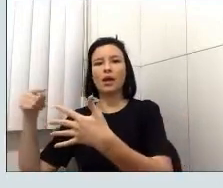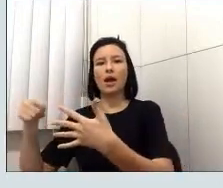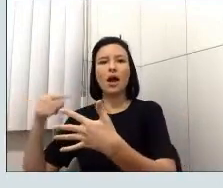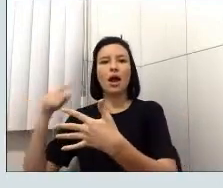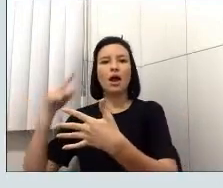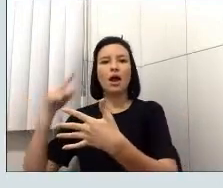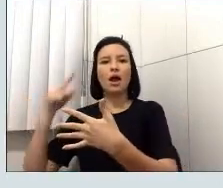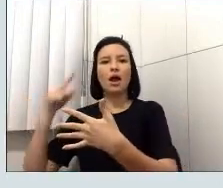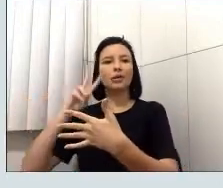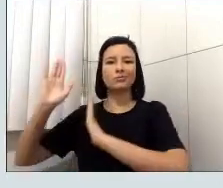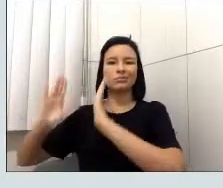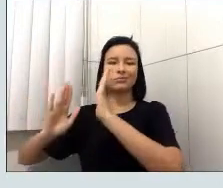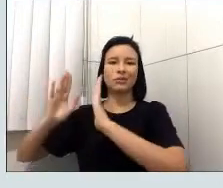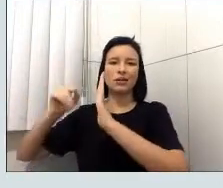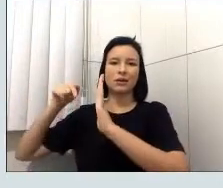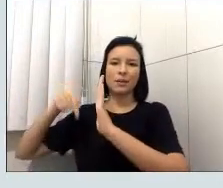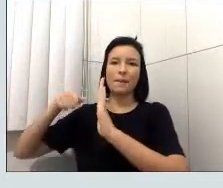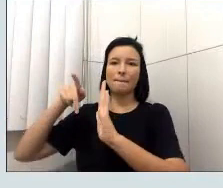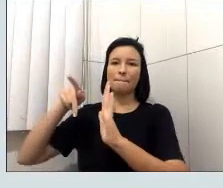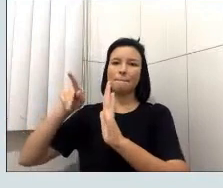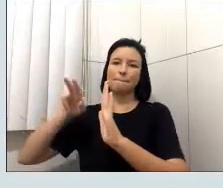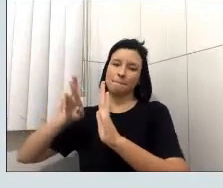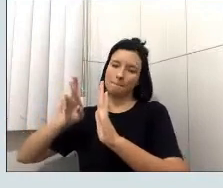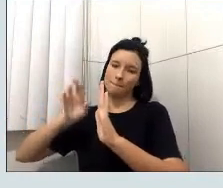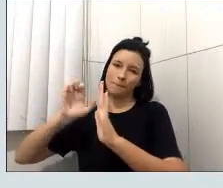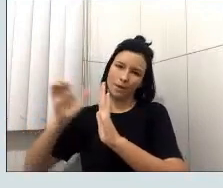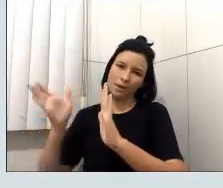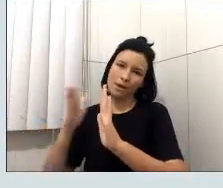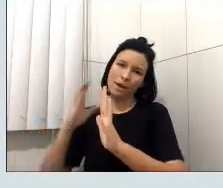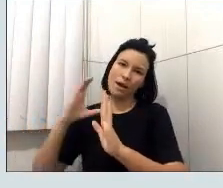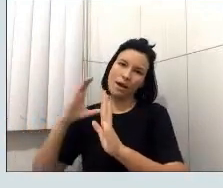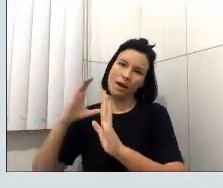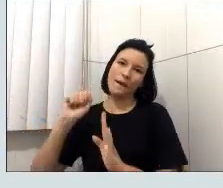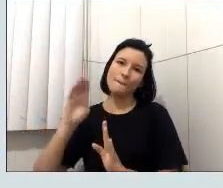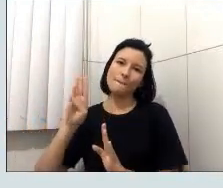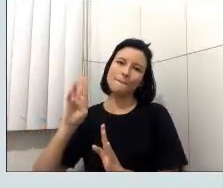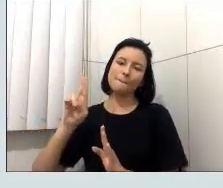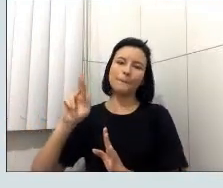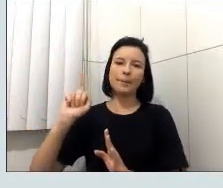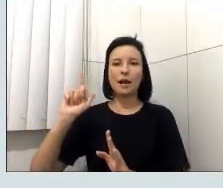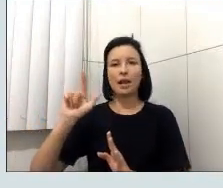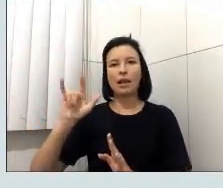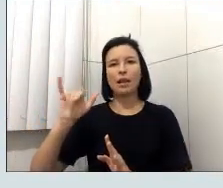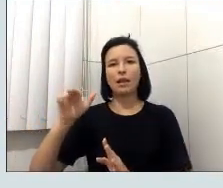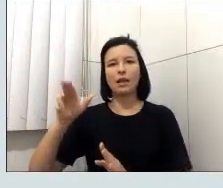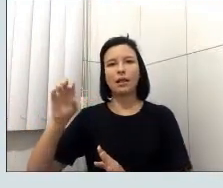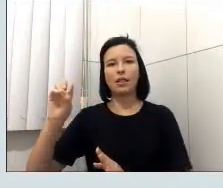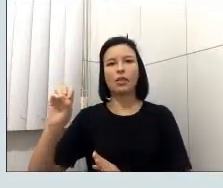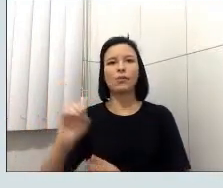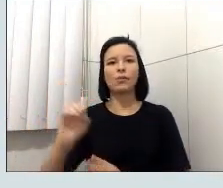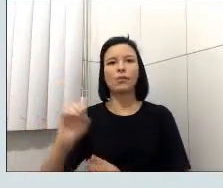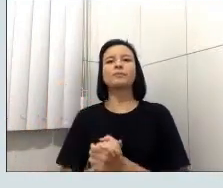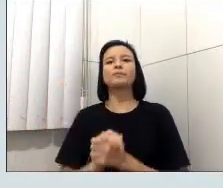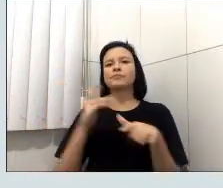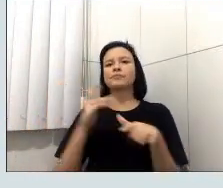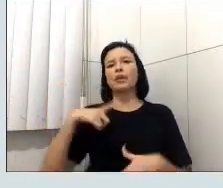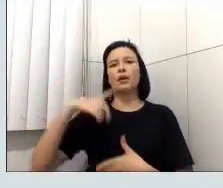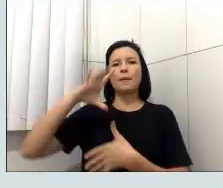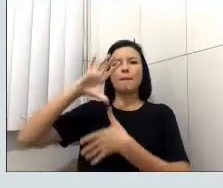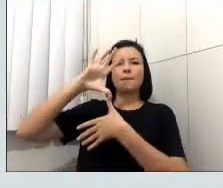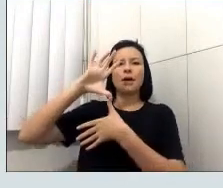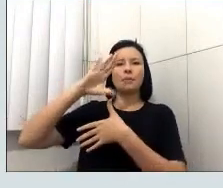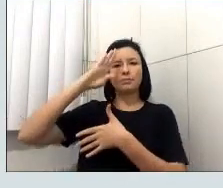do período pré-Cabralino. E aí tem esse mapa que vai mostrando esses principais